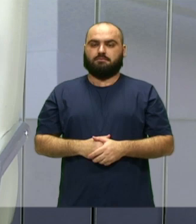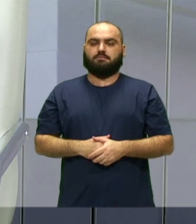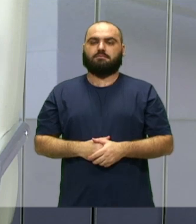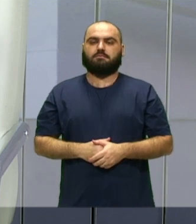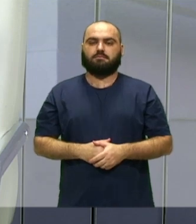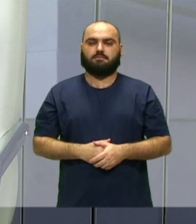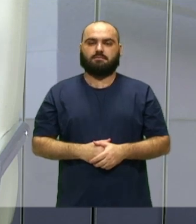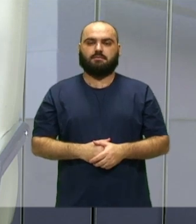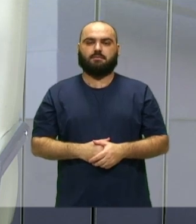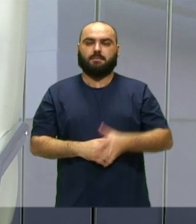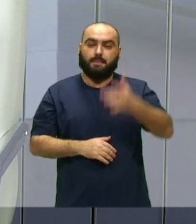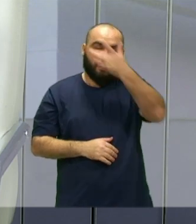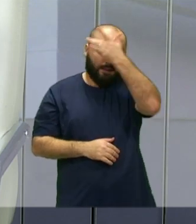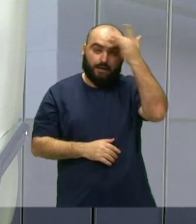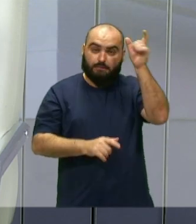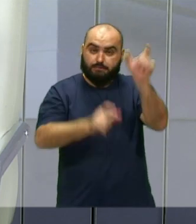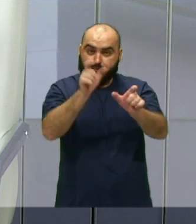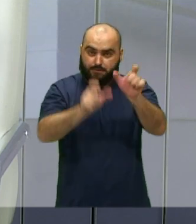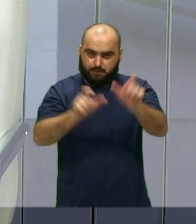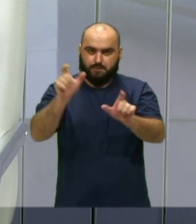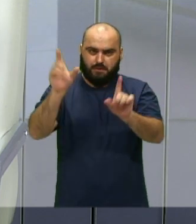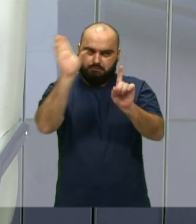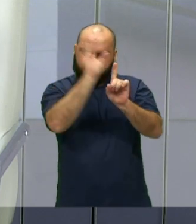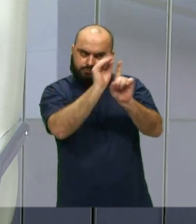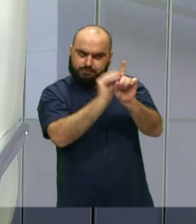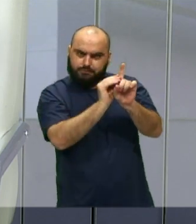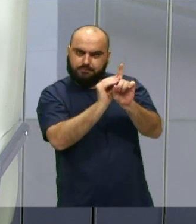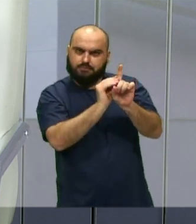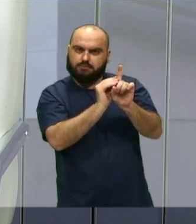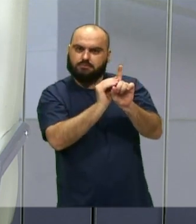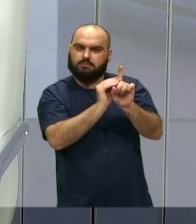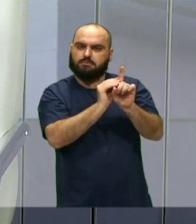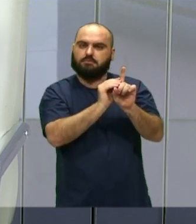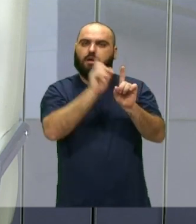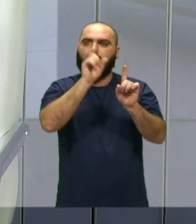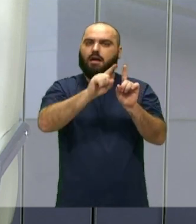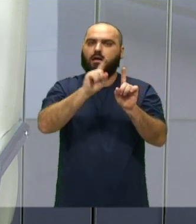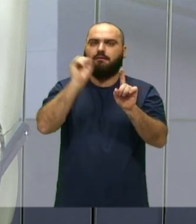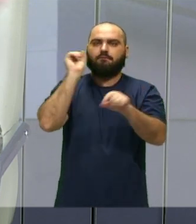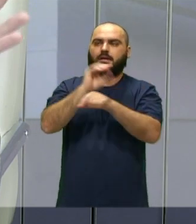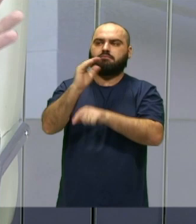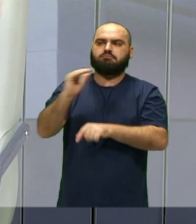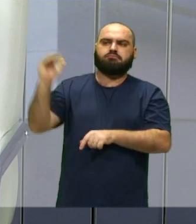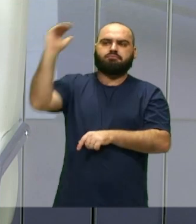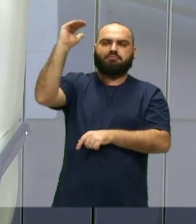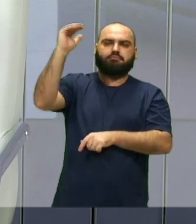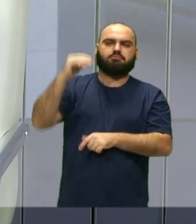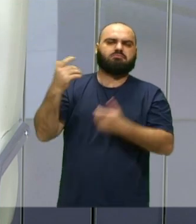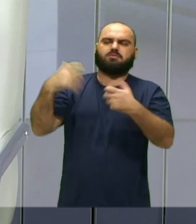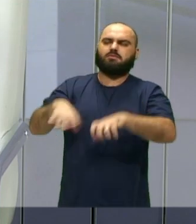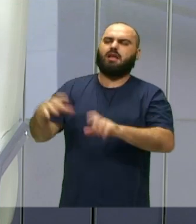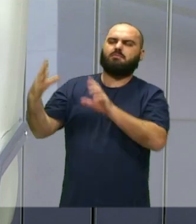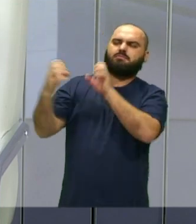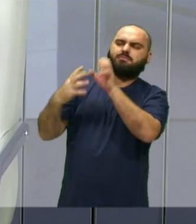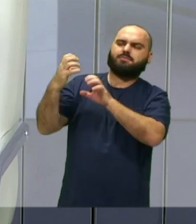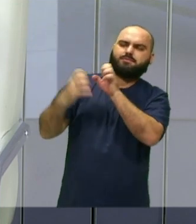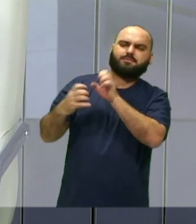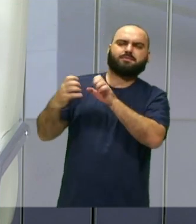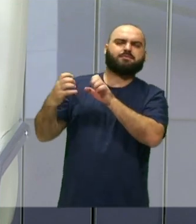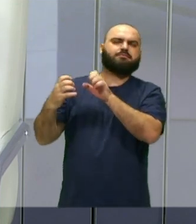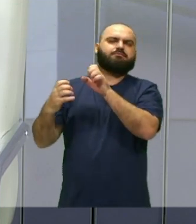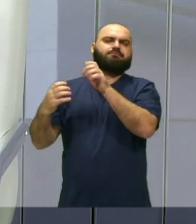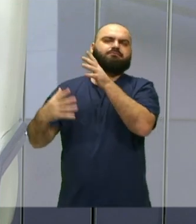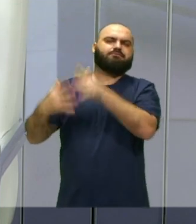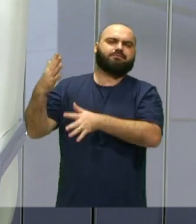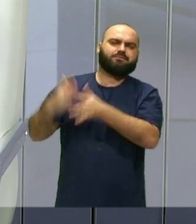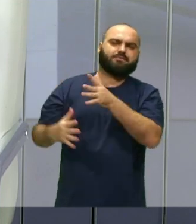de passagem, né? As pessoas, os abusadores, eles são um cargo superior. Não quer brigar lá, não quer arrumar confusão, daí é cargo